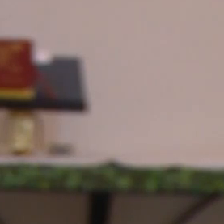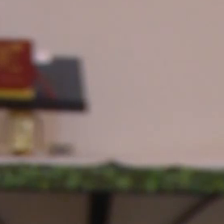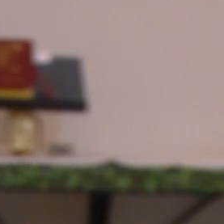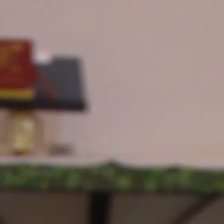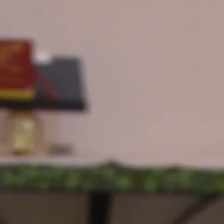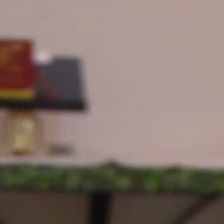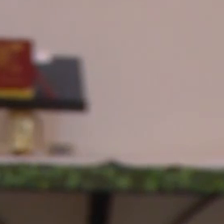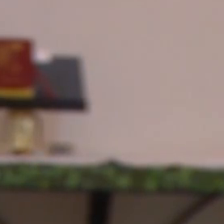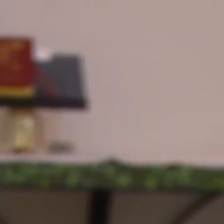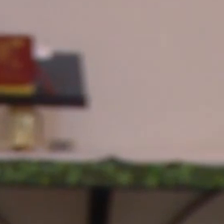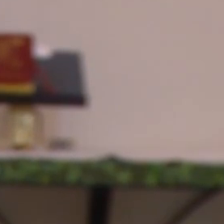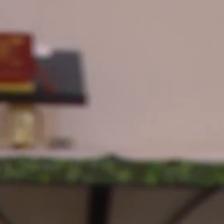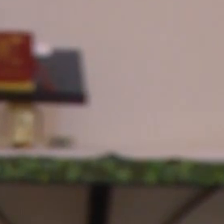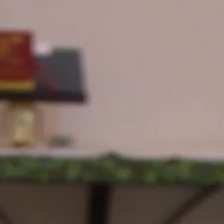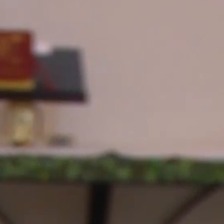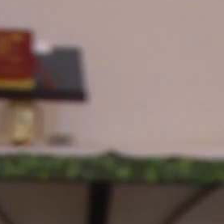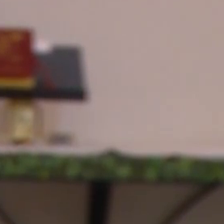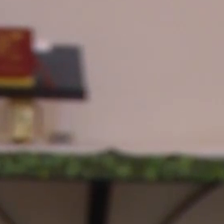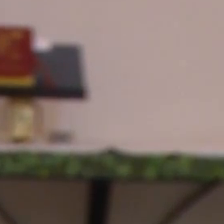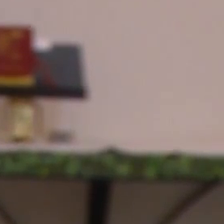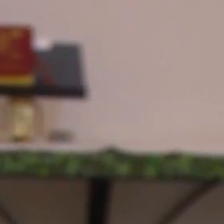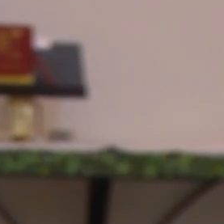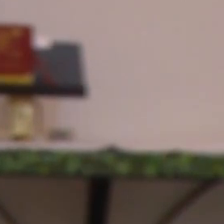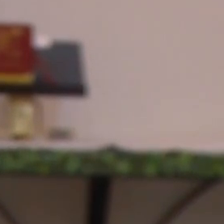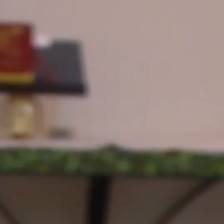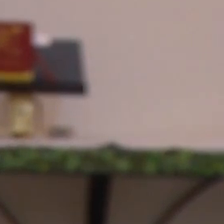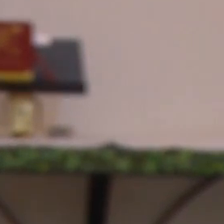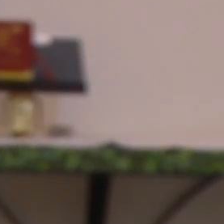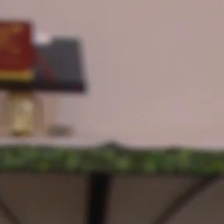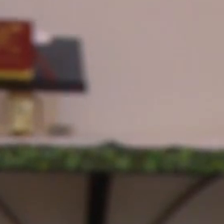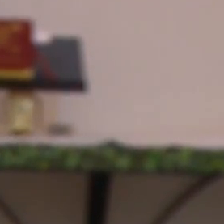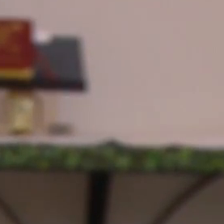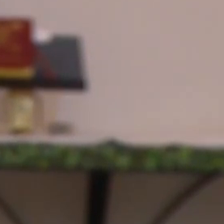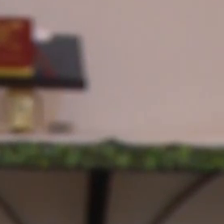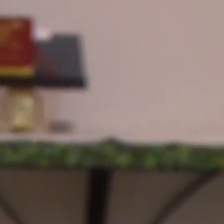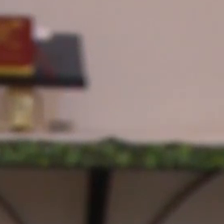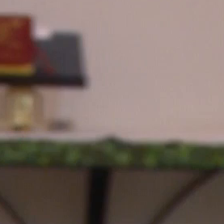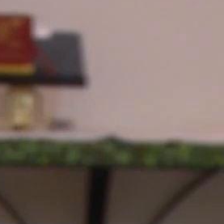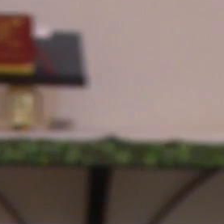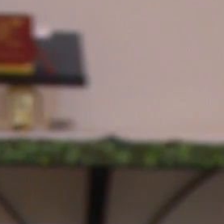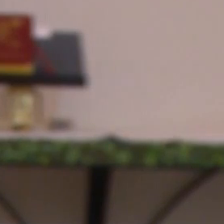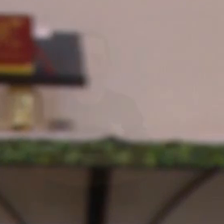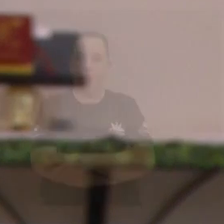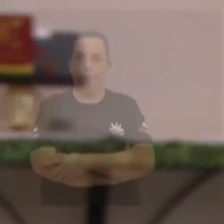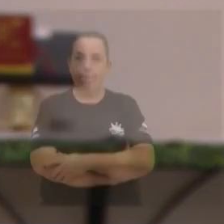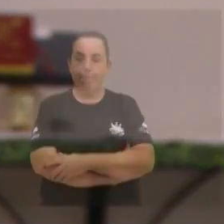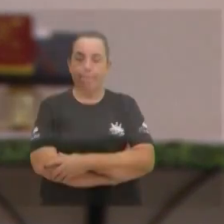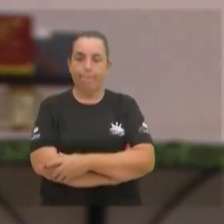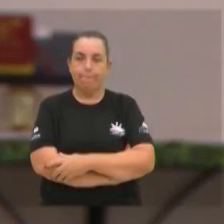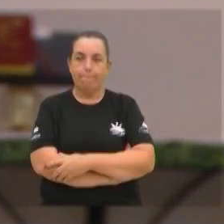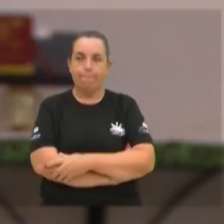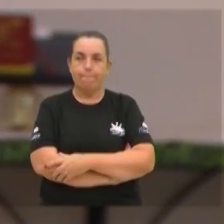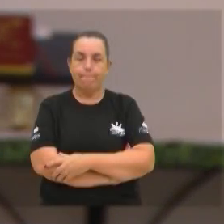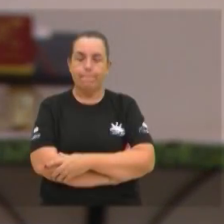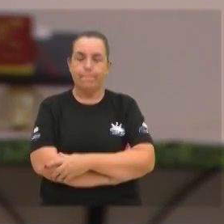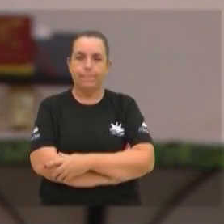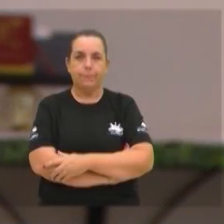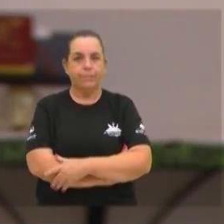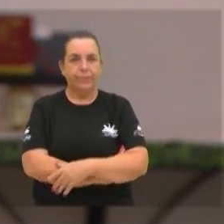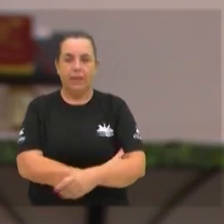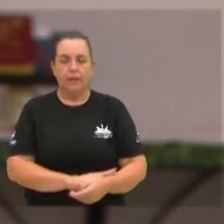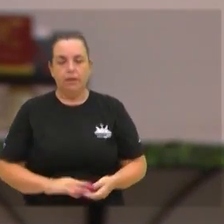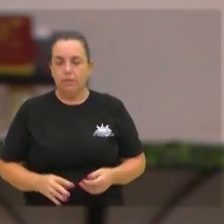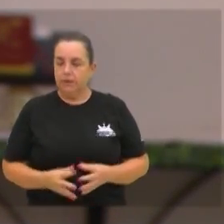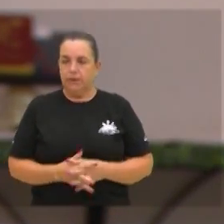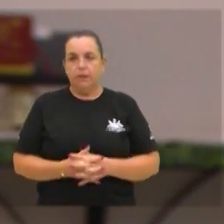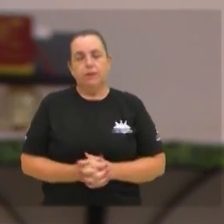caríssimos, celebramos hoje a solenidade da Epifania do Senhor, a manifestação